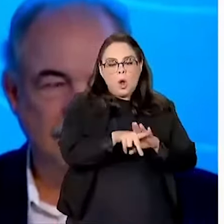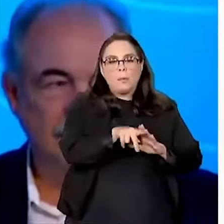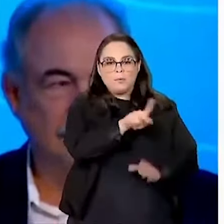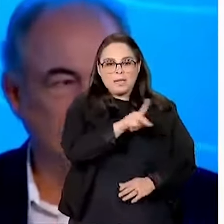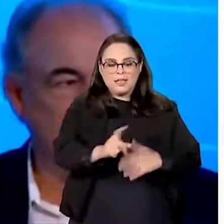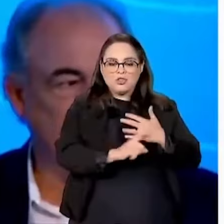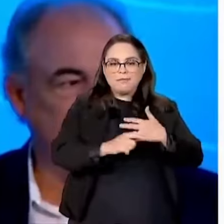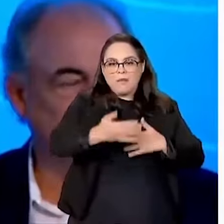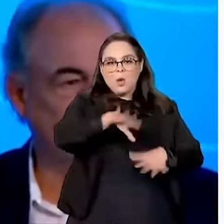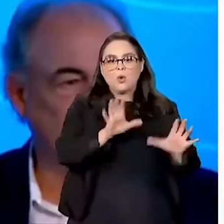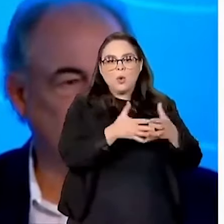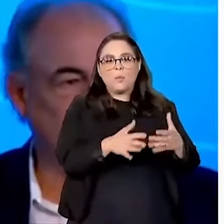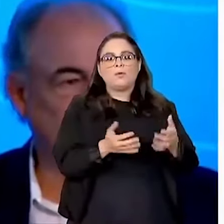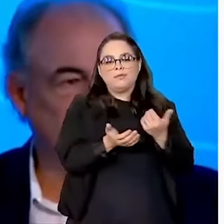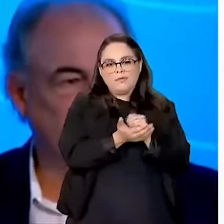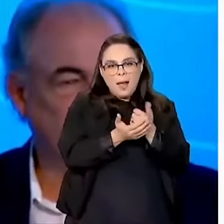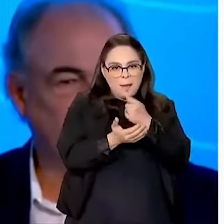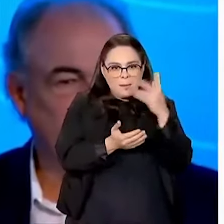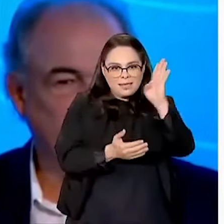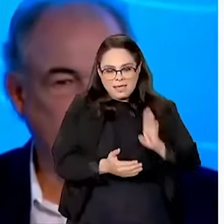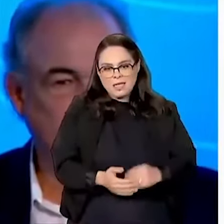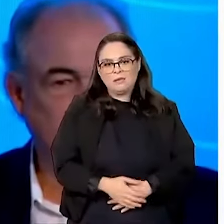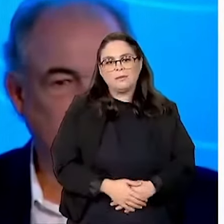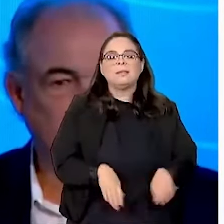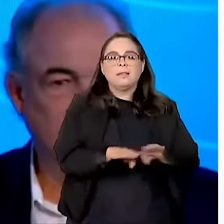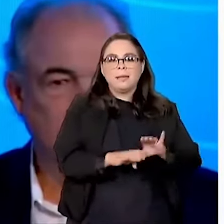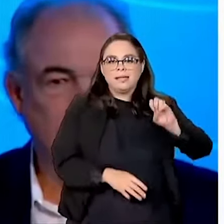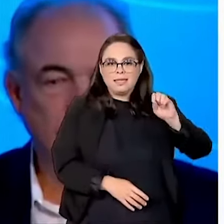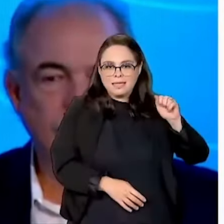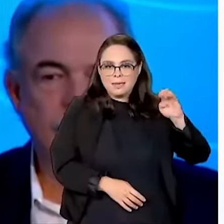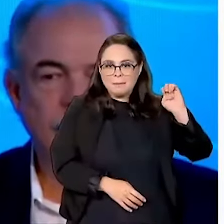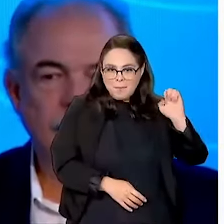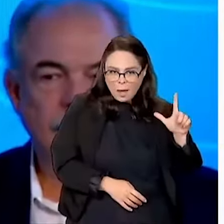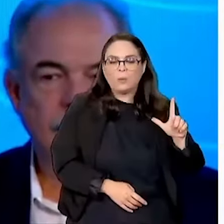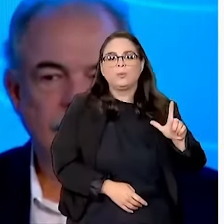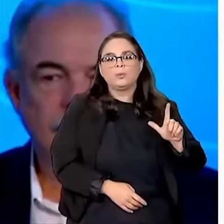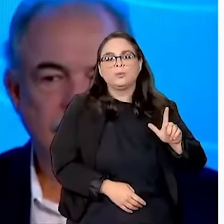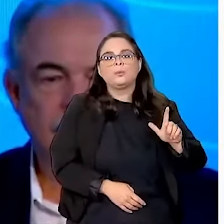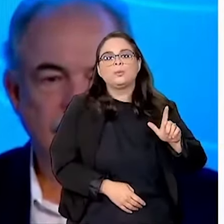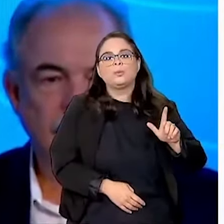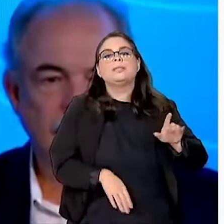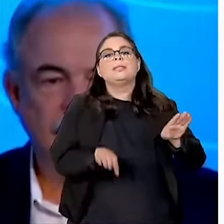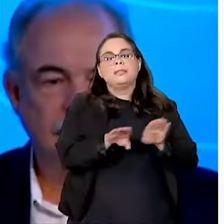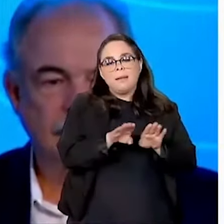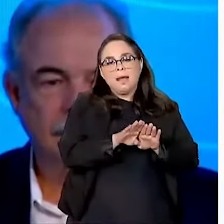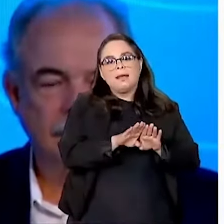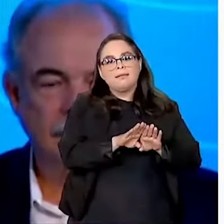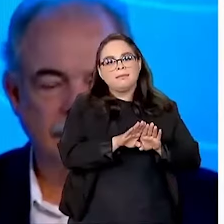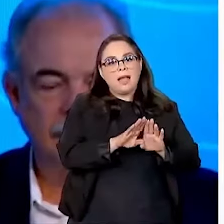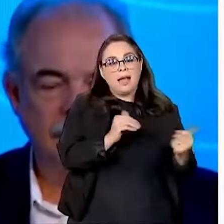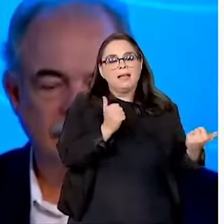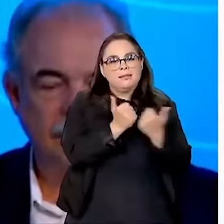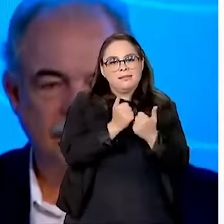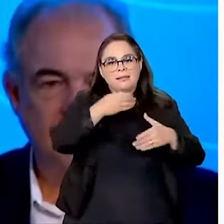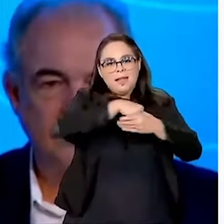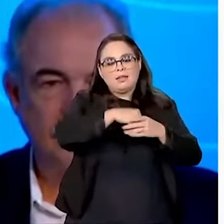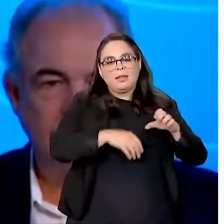Brasil, companheira Isabel Lima, assistente de produção de embalagens e líquidas da